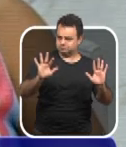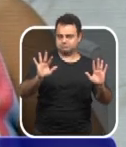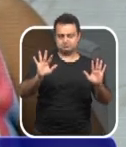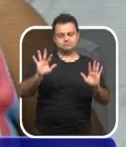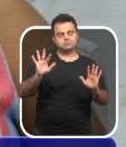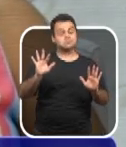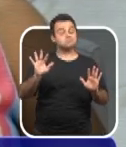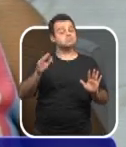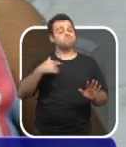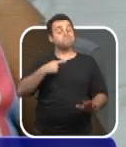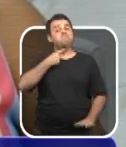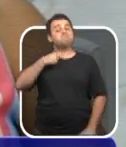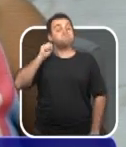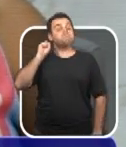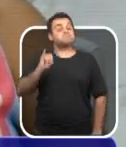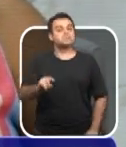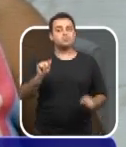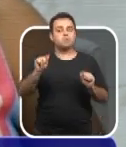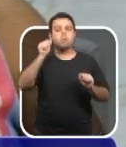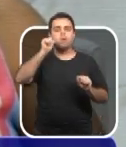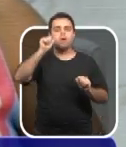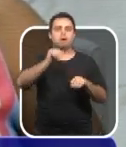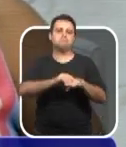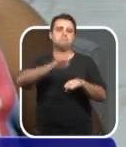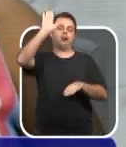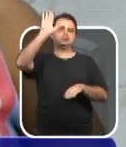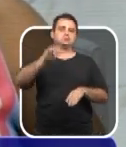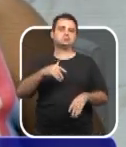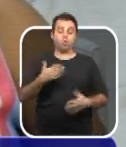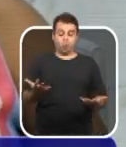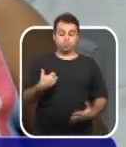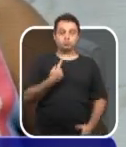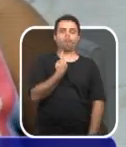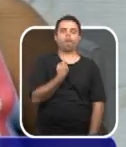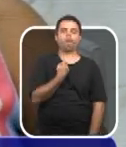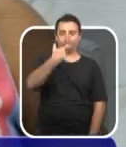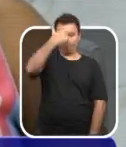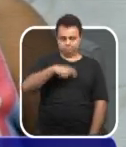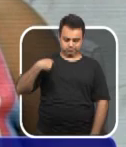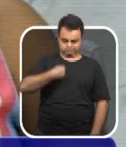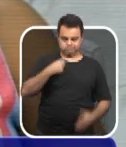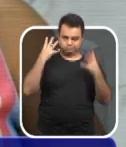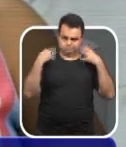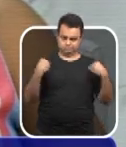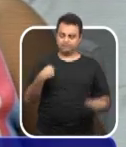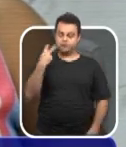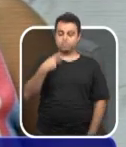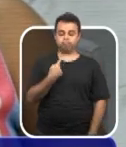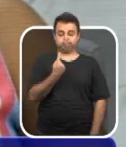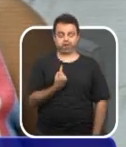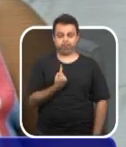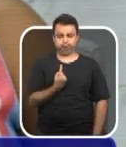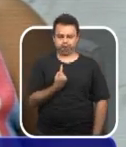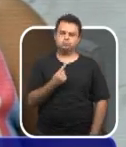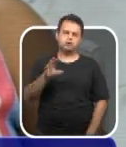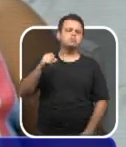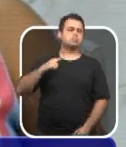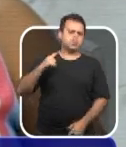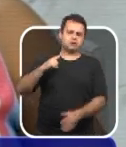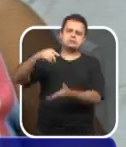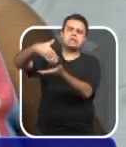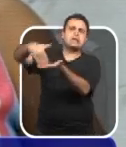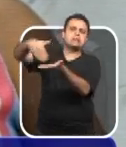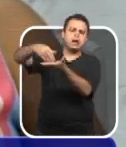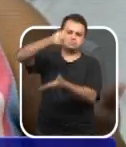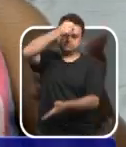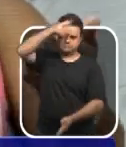mulher. Exemplo, hoje eu estou sozinha na Câmara, somente Karina Caroline. Nós temos a secretária